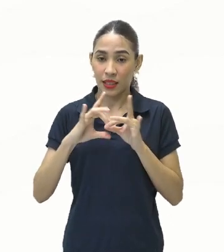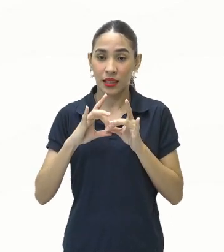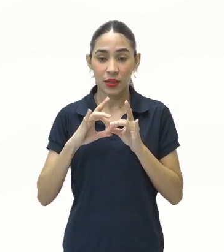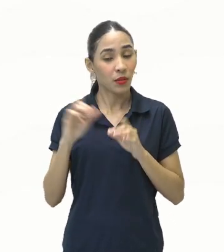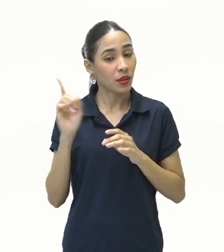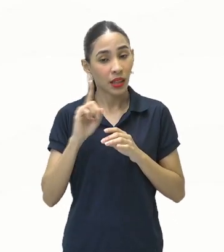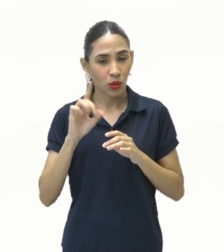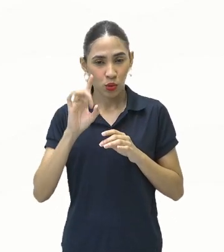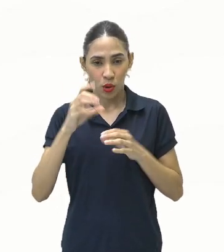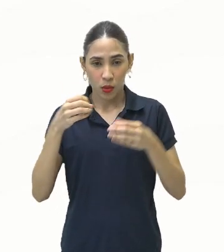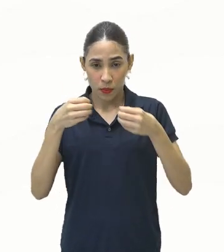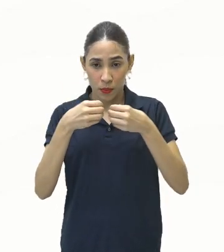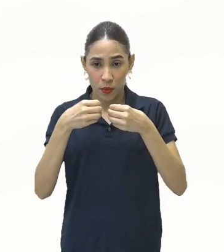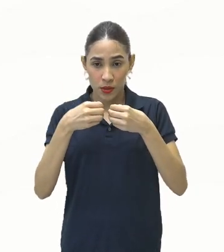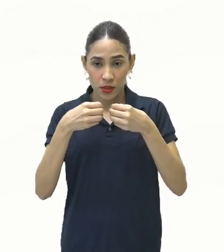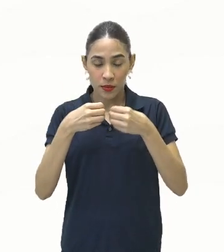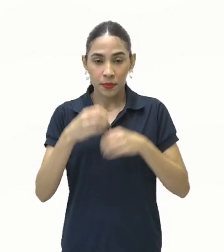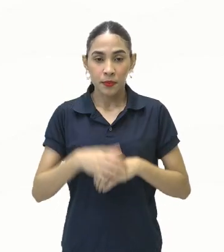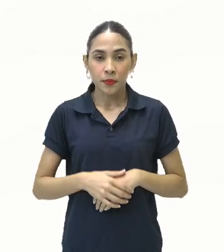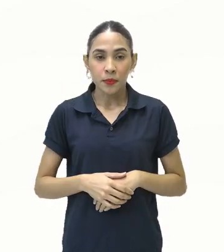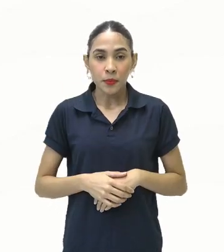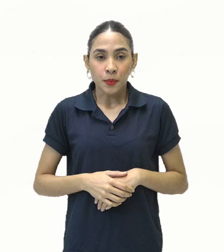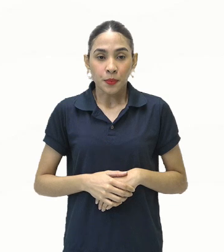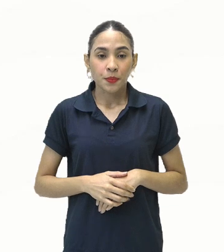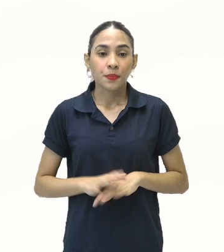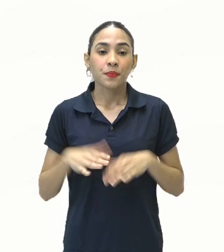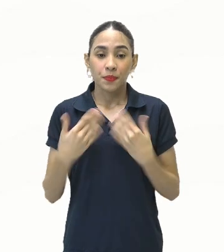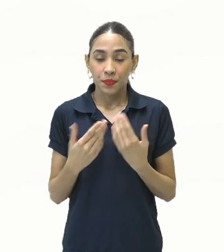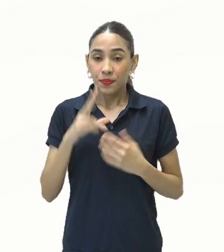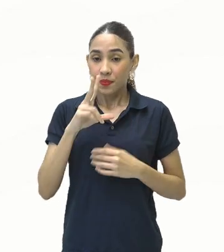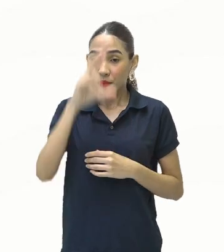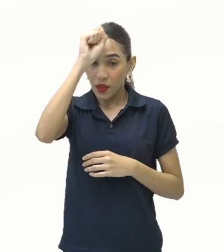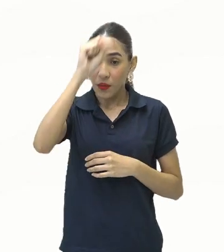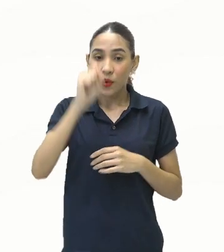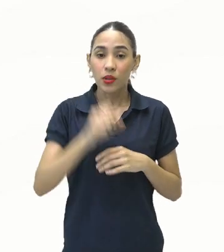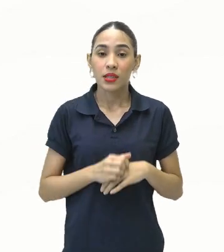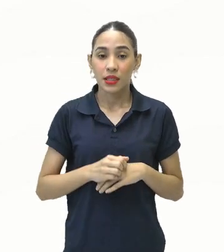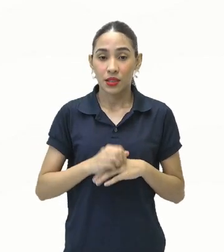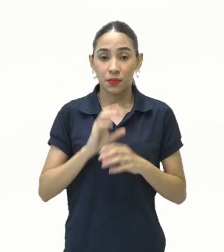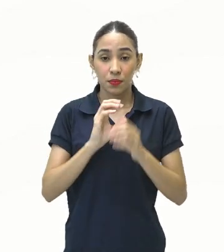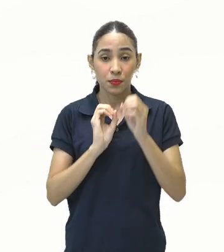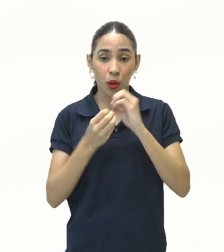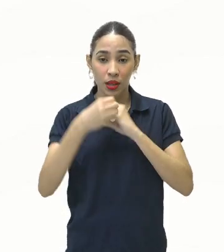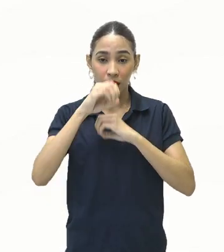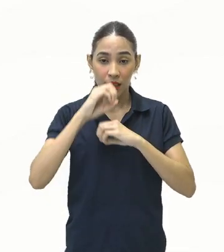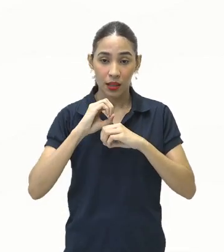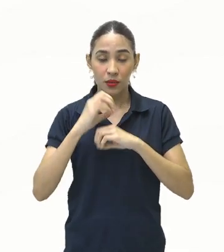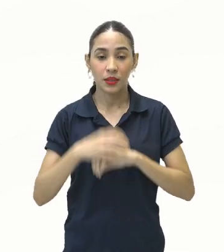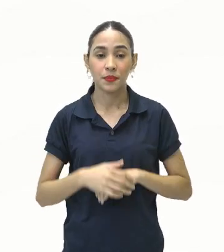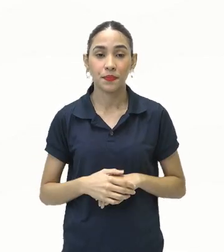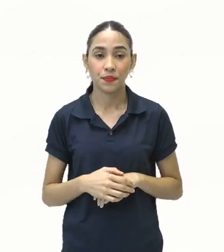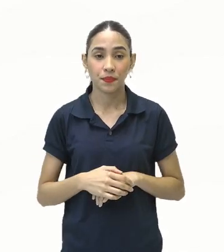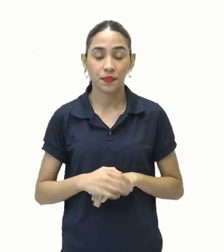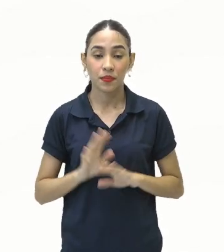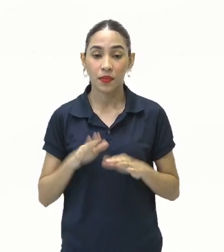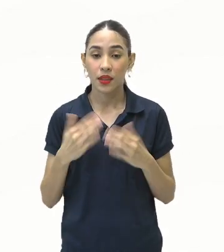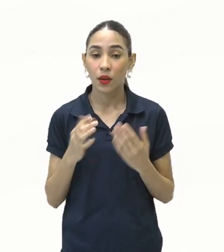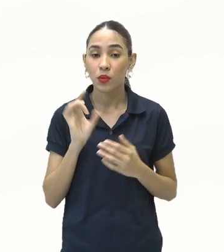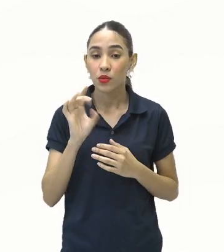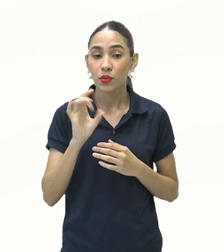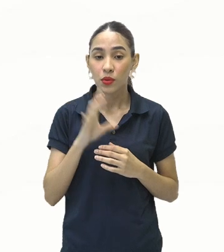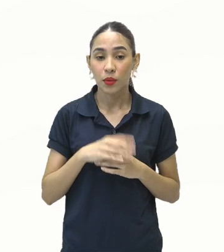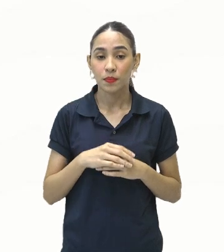eles se aproximam, tá? Porque a gente está falando de forças intermoleculares, tá? Então, eles